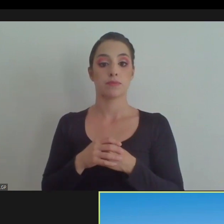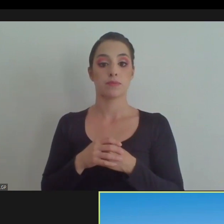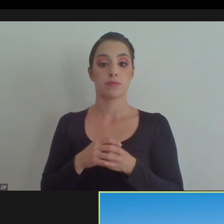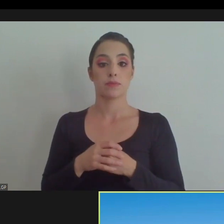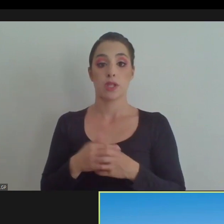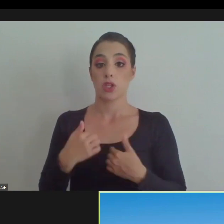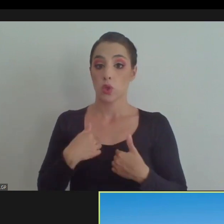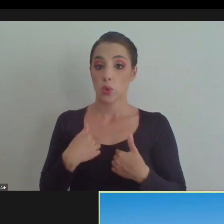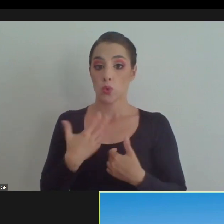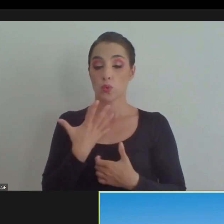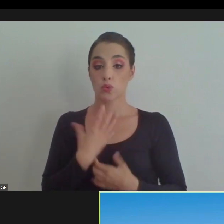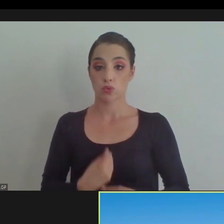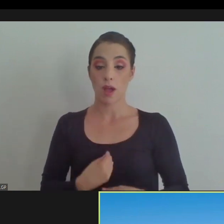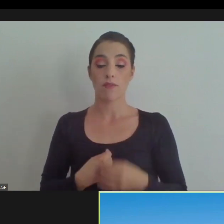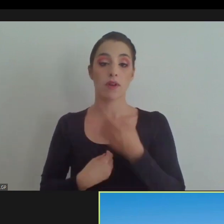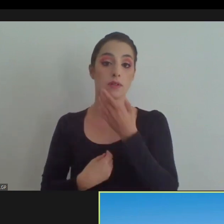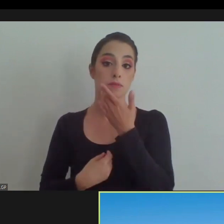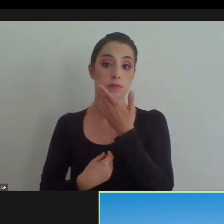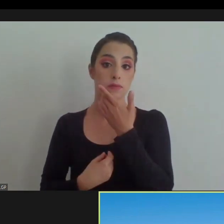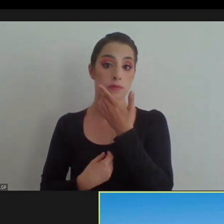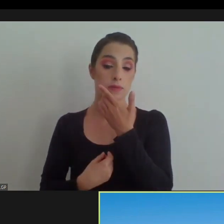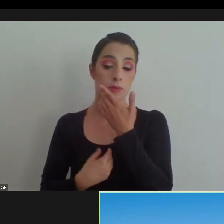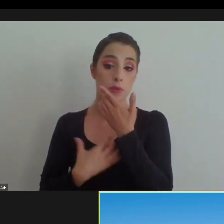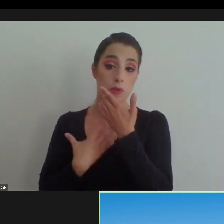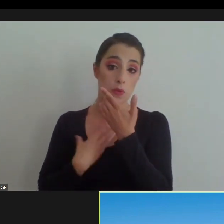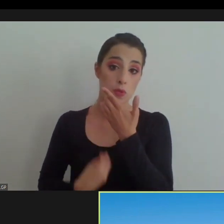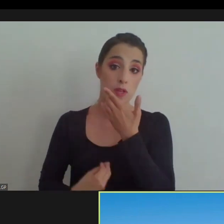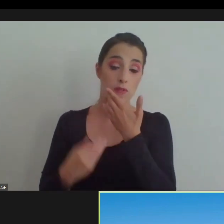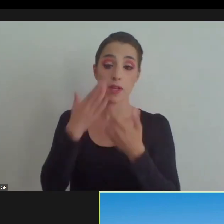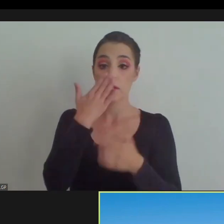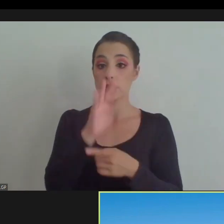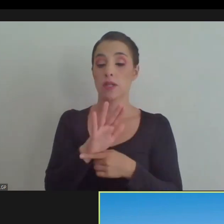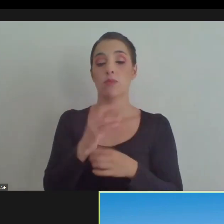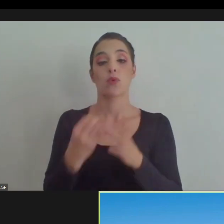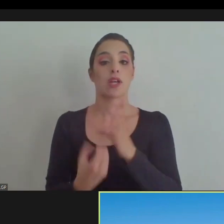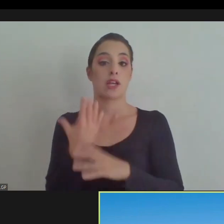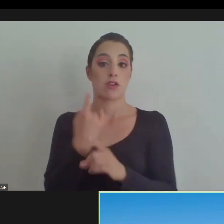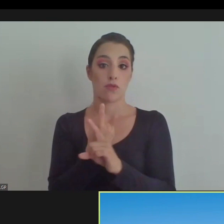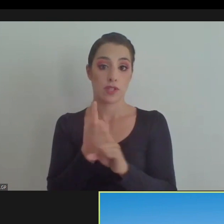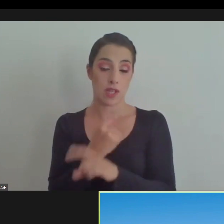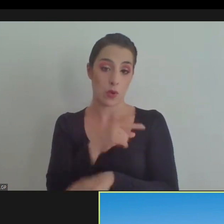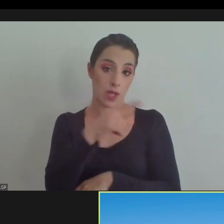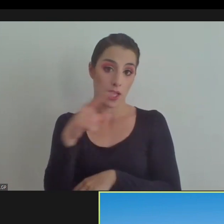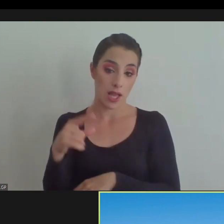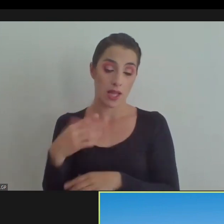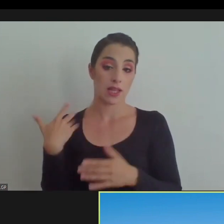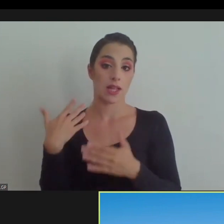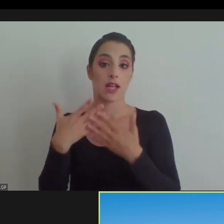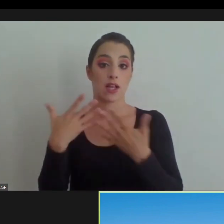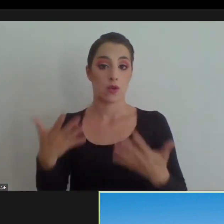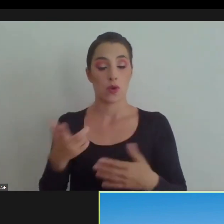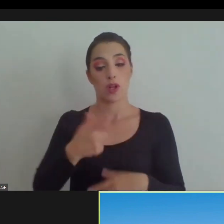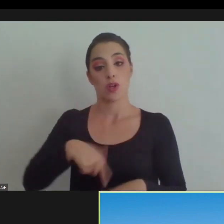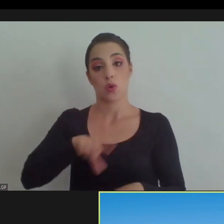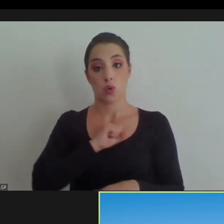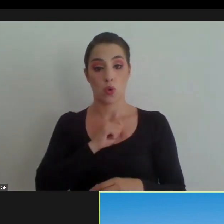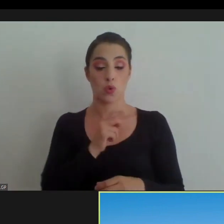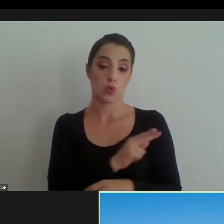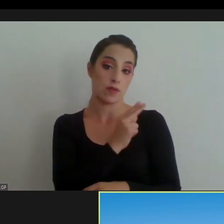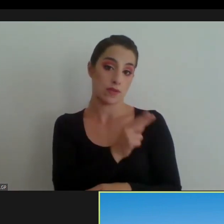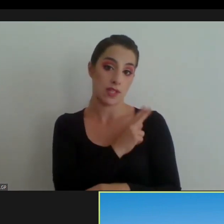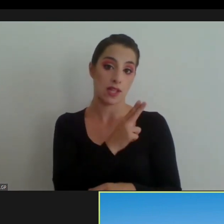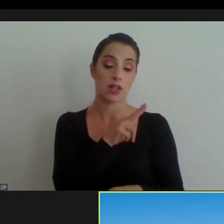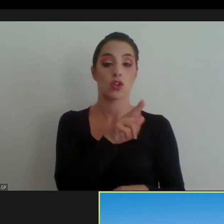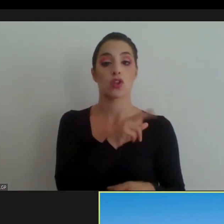eu gostava se calhar de dar o exemplo de inovação que existiu aqui, que tivemos na nova SBE para que teve como